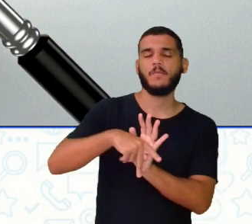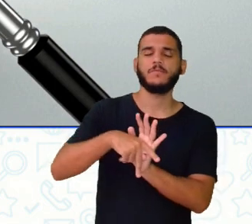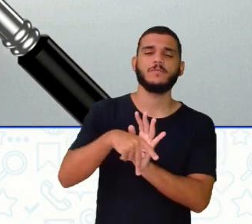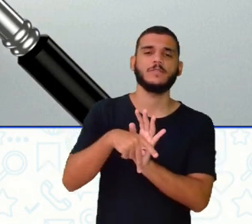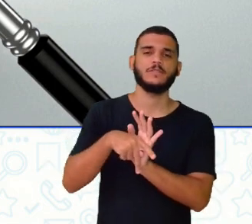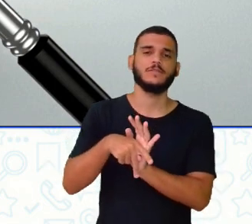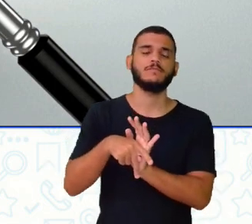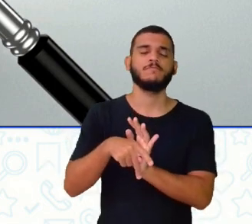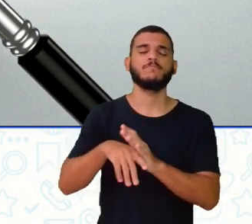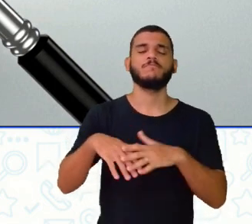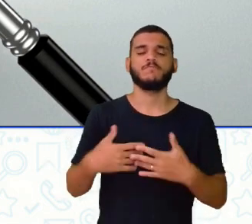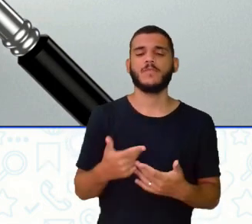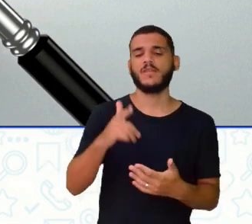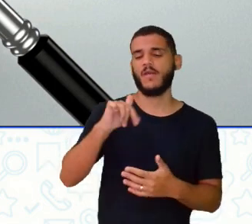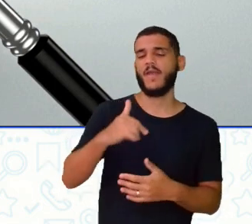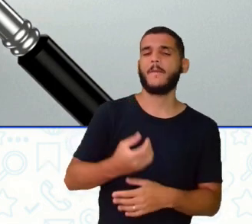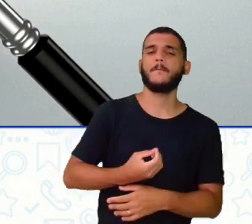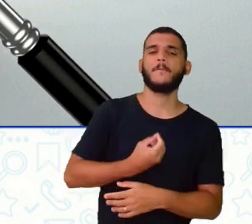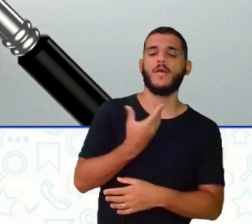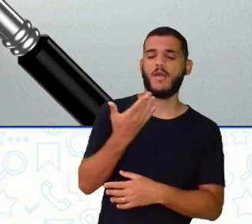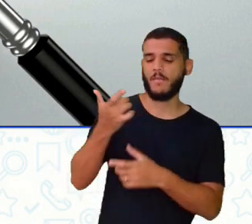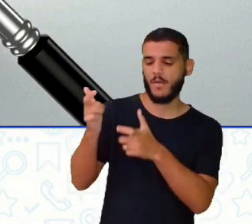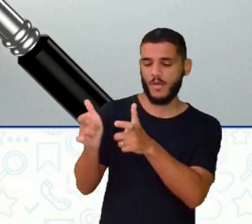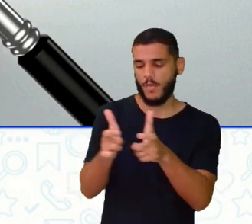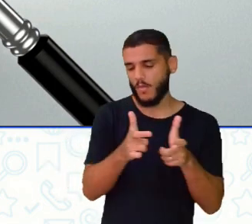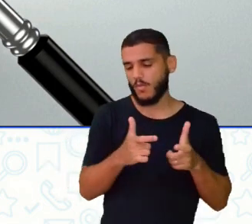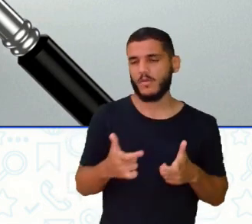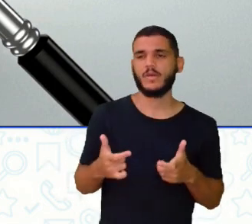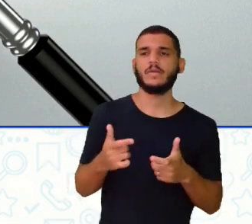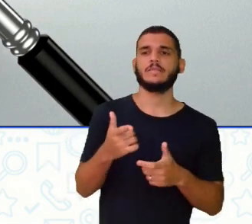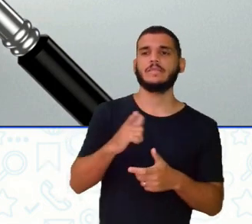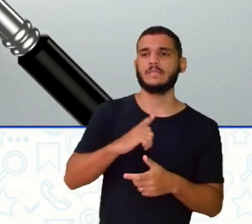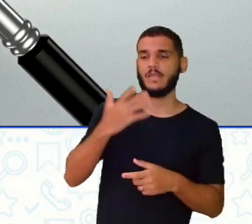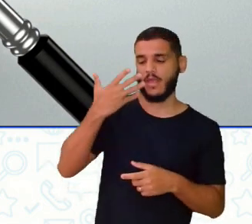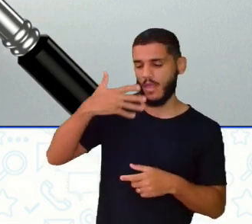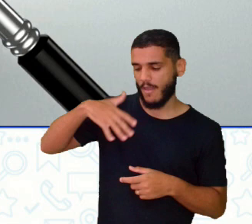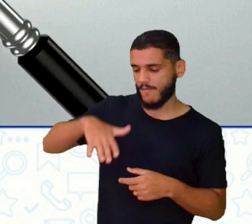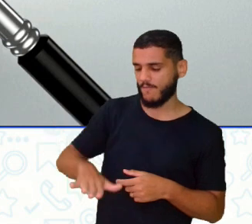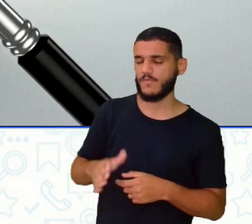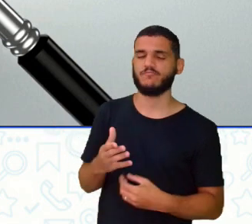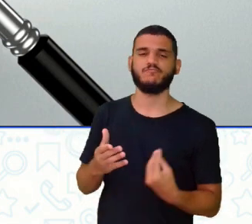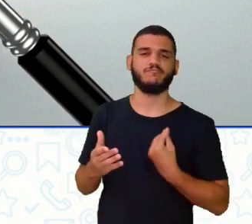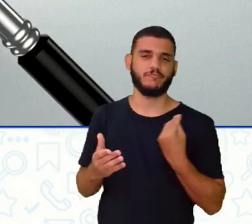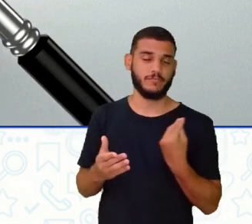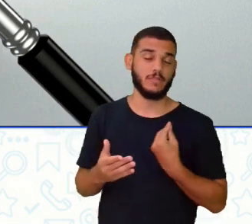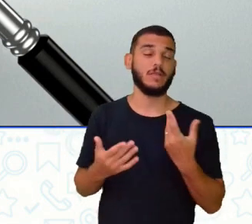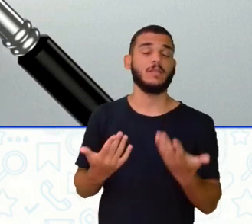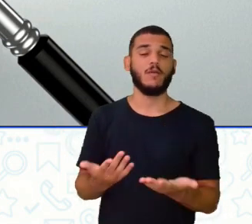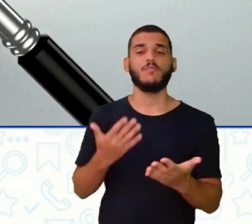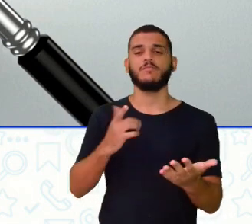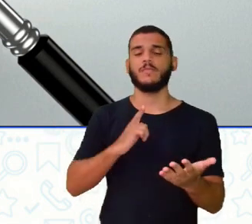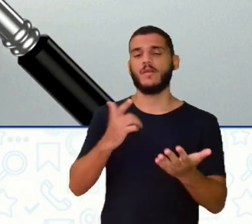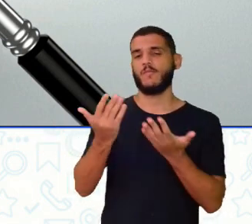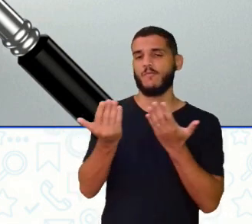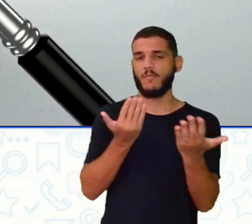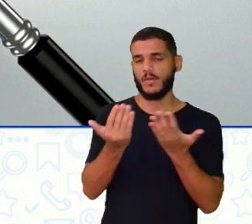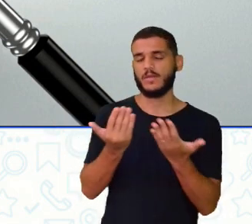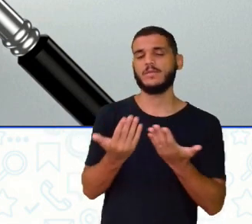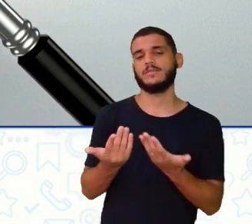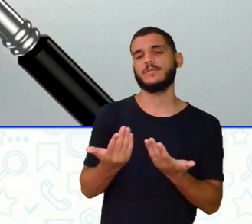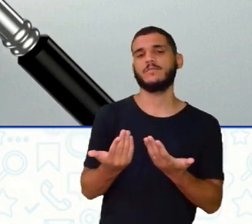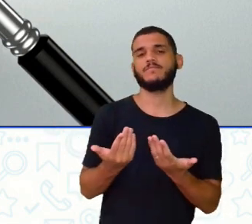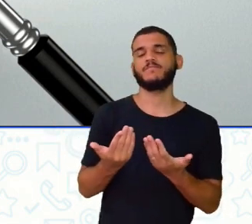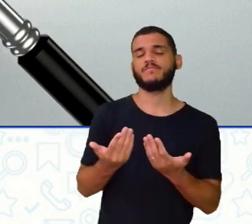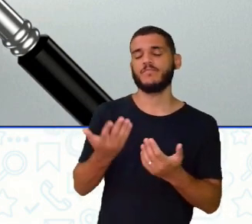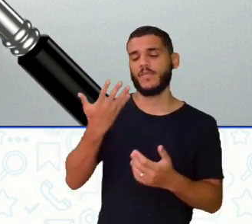poesias. Então, seus poemas, lugares onde passaram a infância. E aí você vai comparar, não é? A infância de